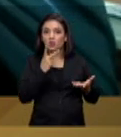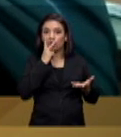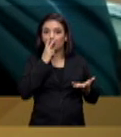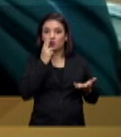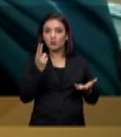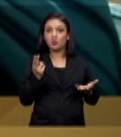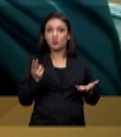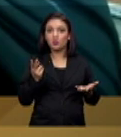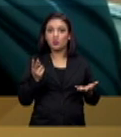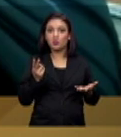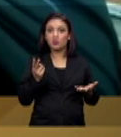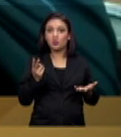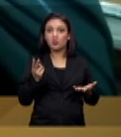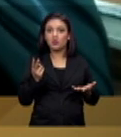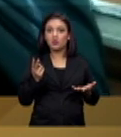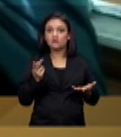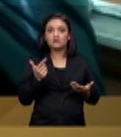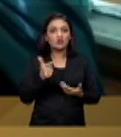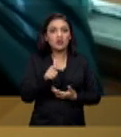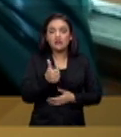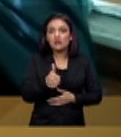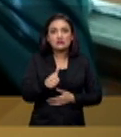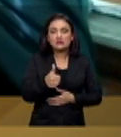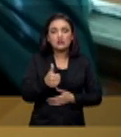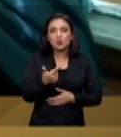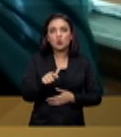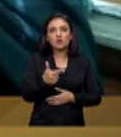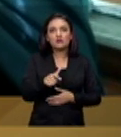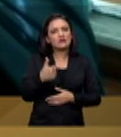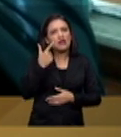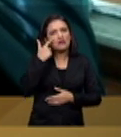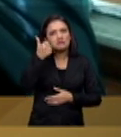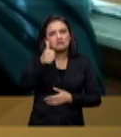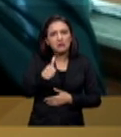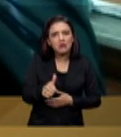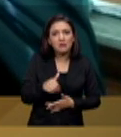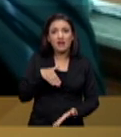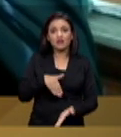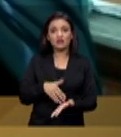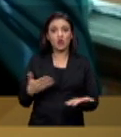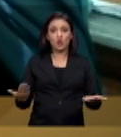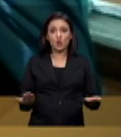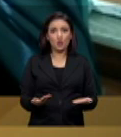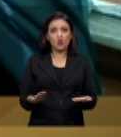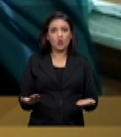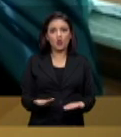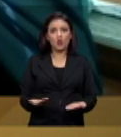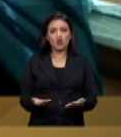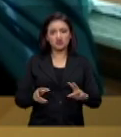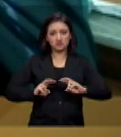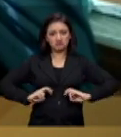Ela não foi apreciada até hoje pelo colegiado. Em